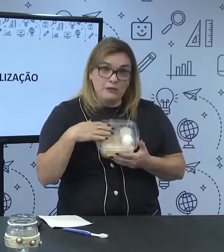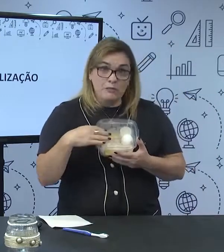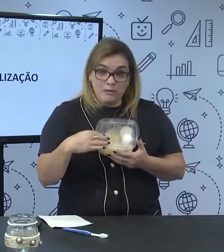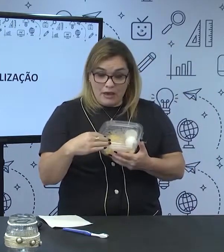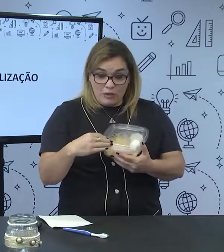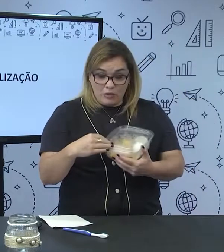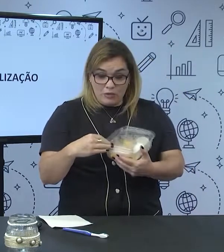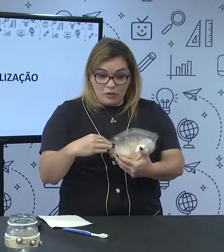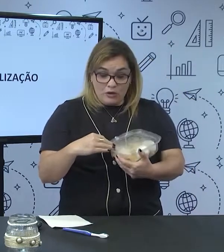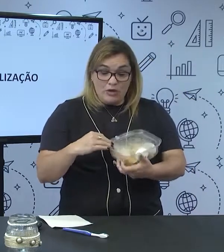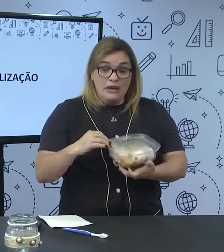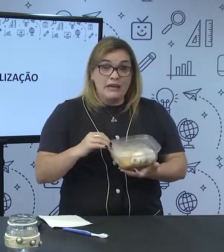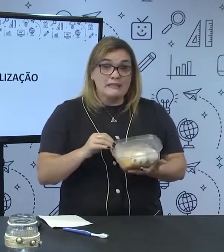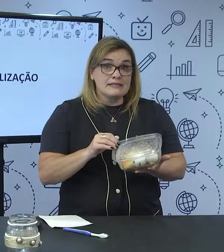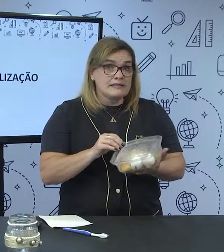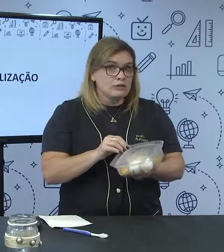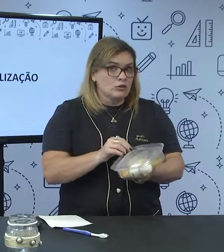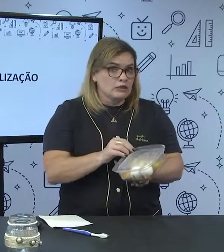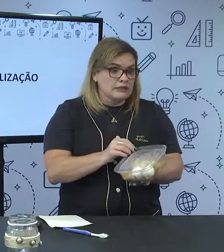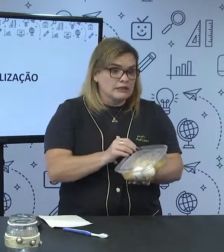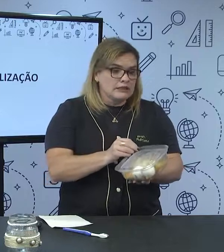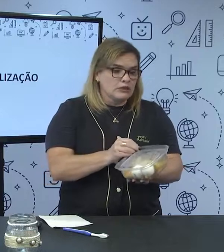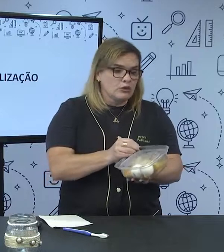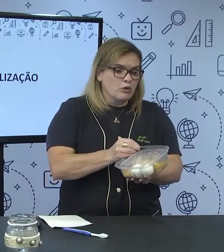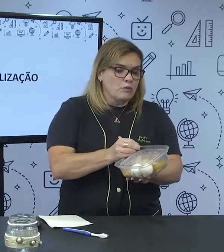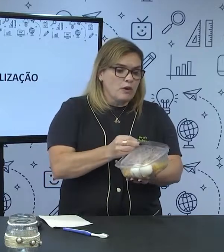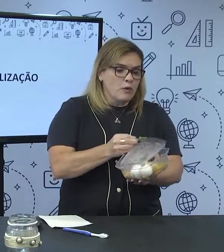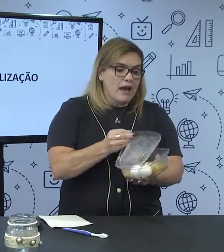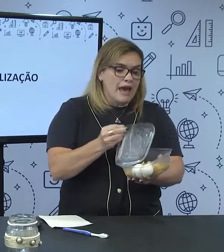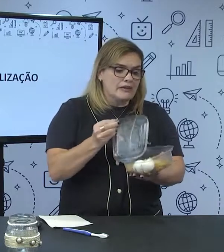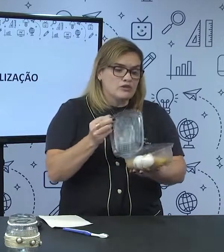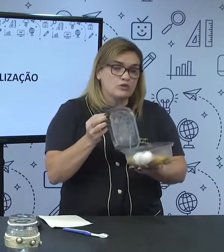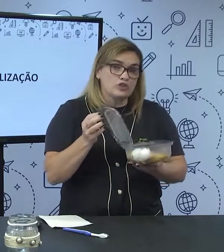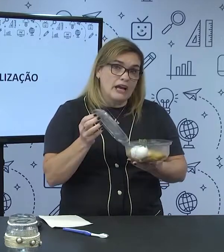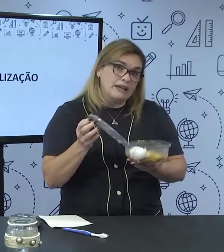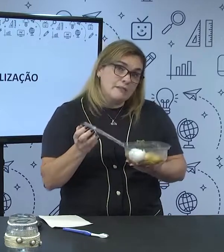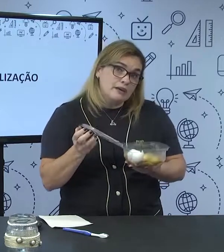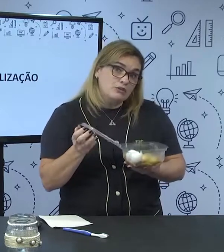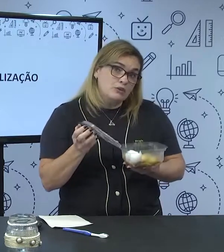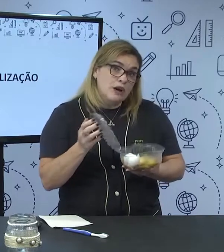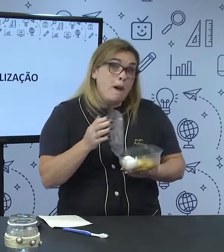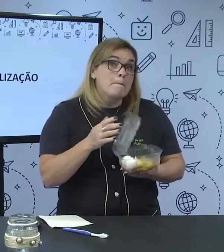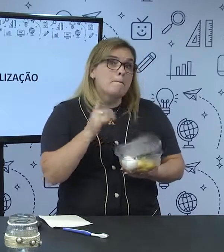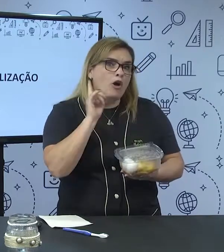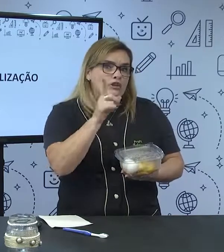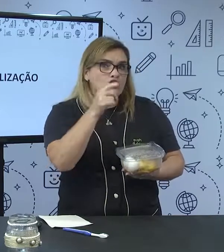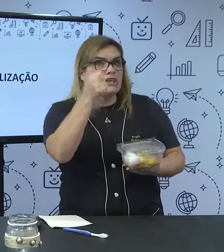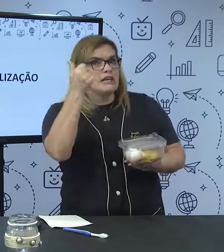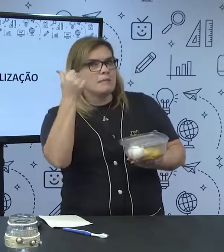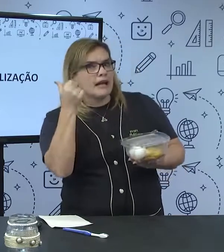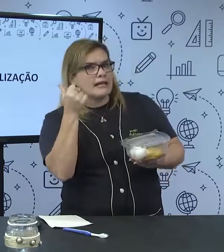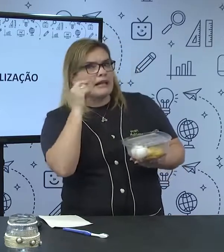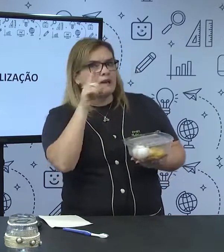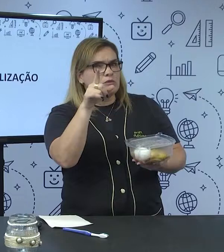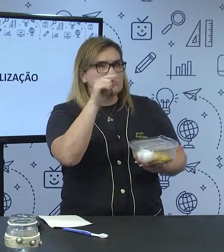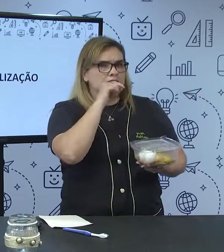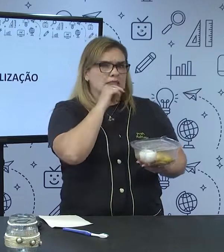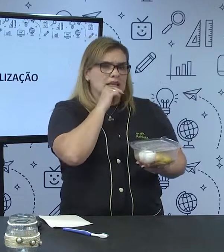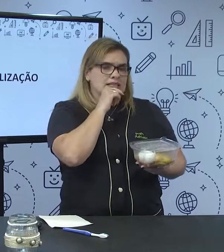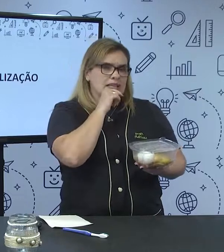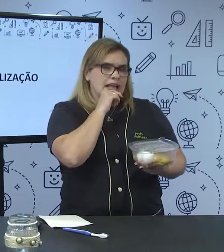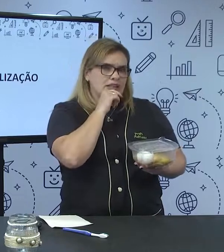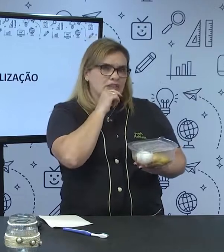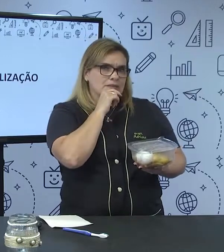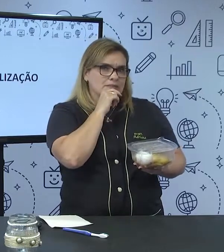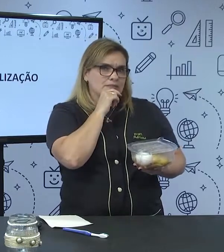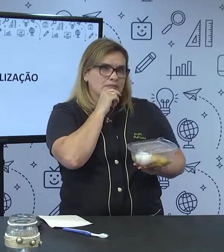Será que o meu resíduo orgânico, o meu resto de alimento, pode ir para aquela usina